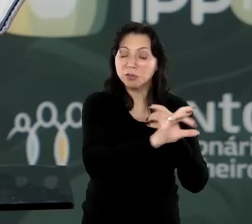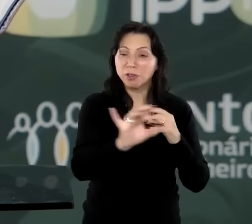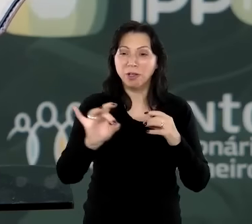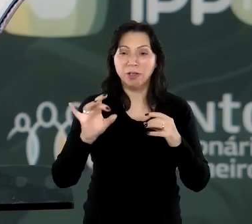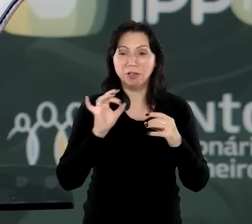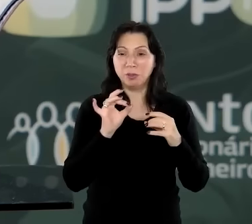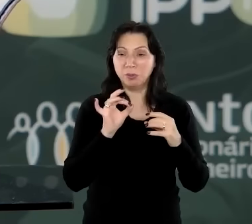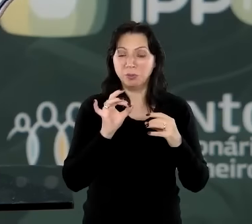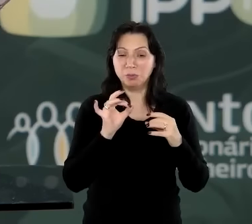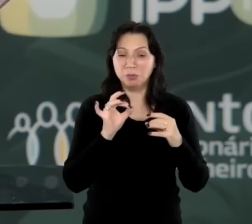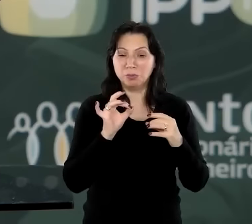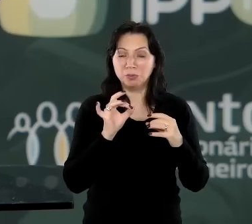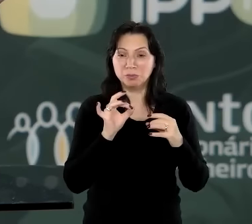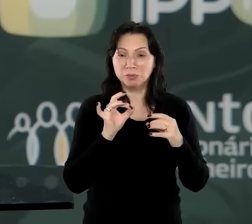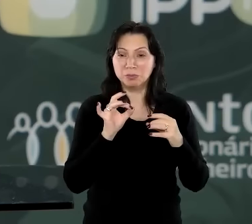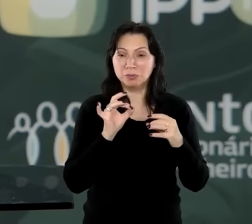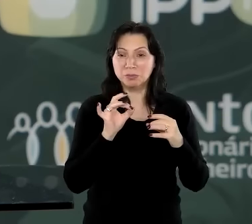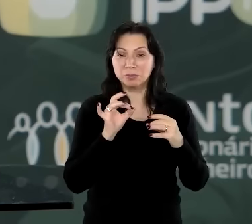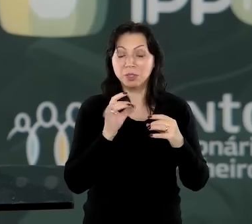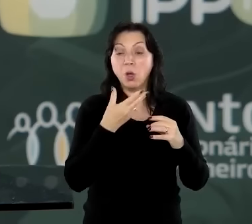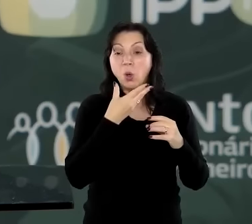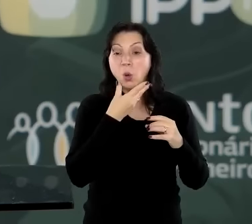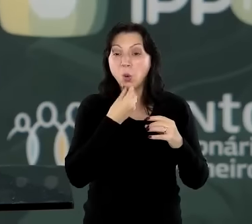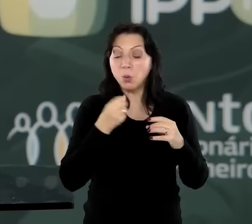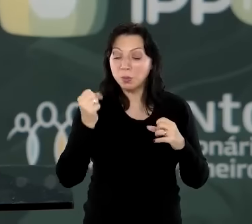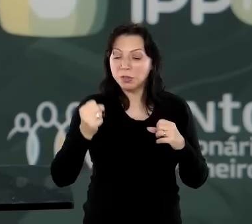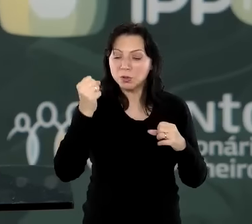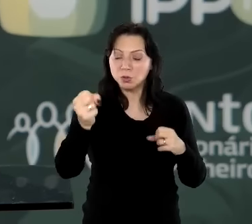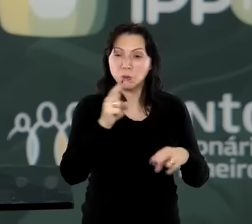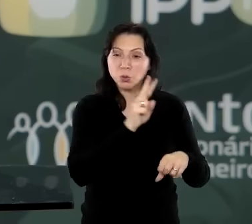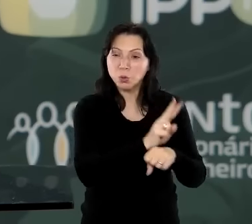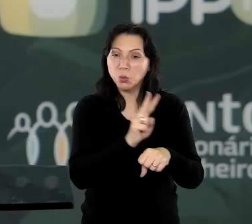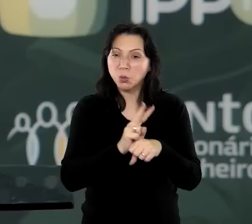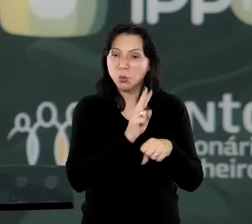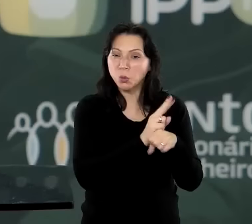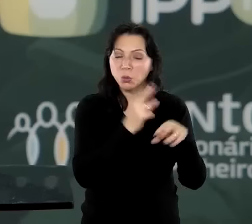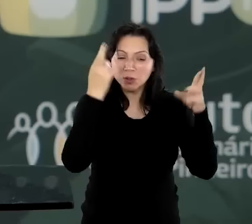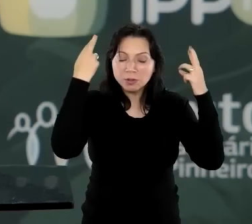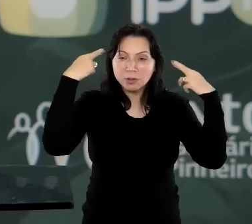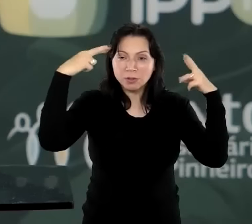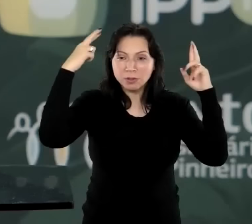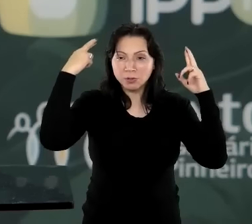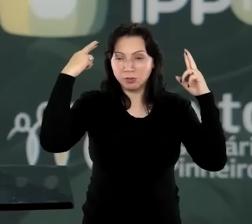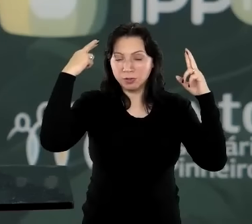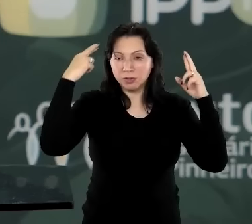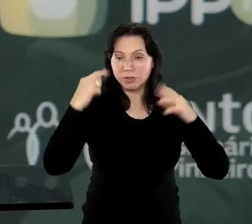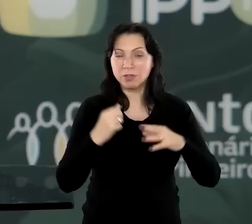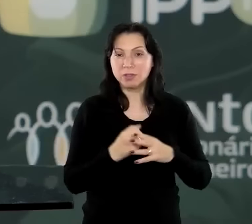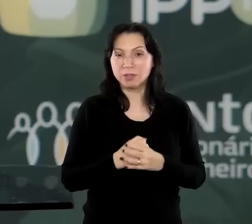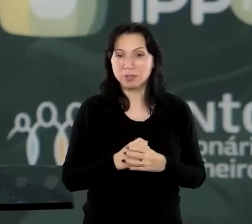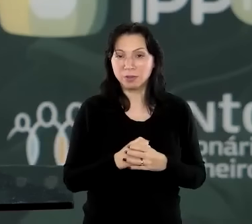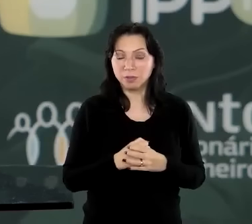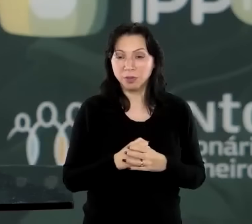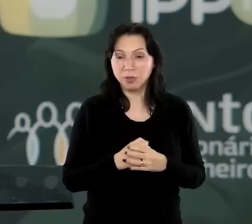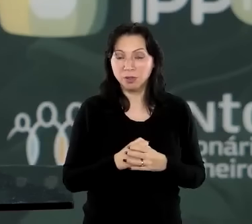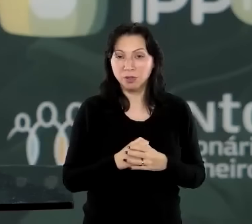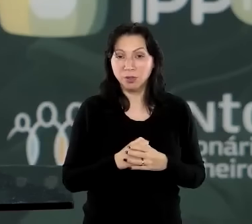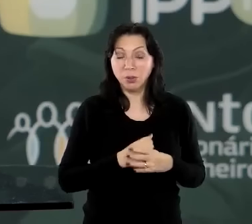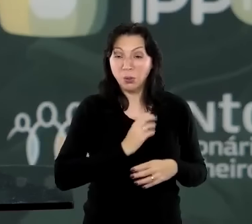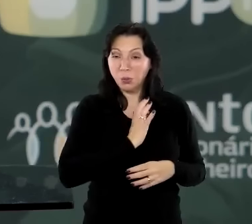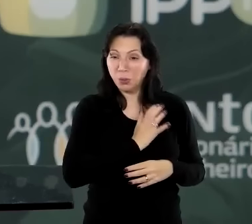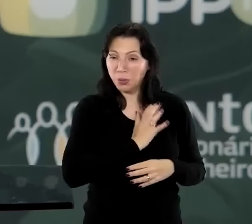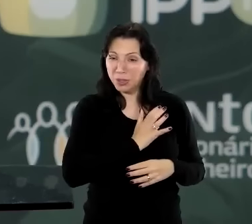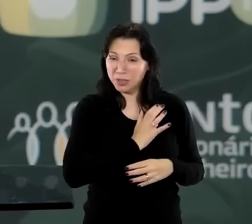Ele cuida do rebanho, ele se preocupa com o rebanho, ele vela pelo rebanho. No coração dele pesa